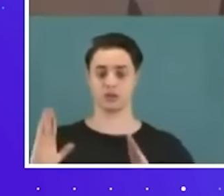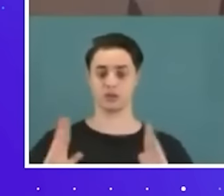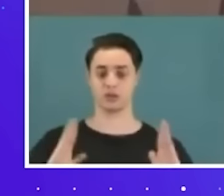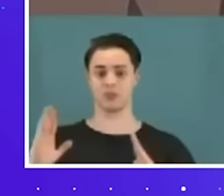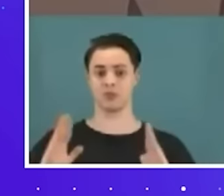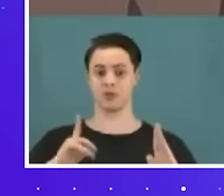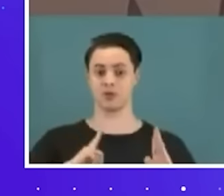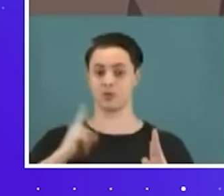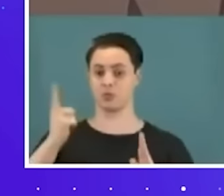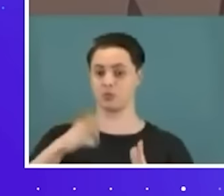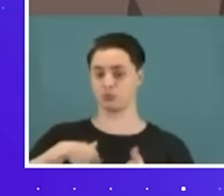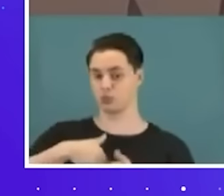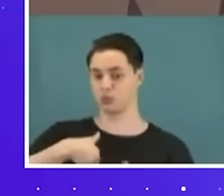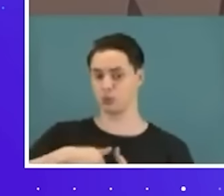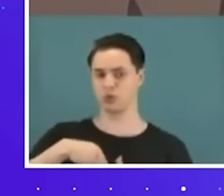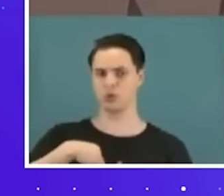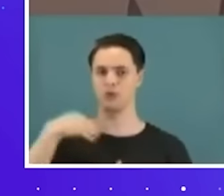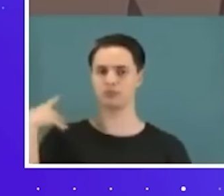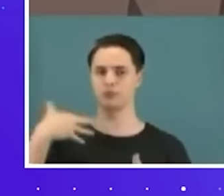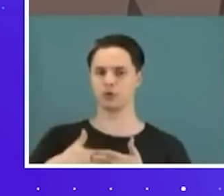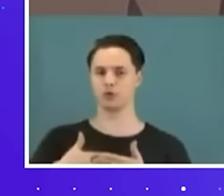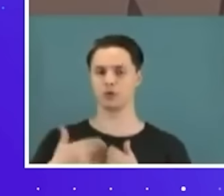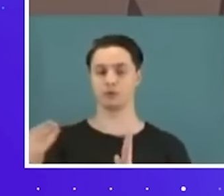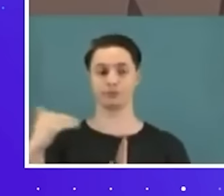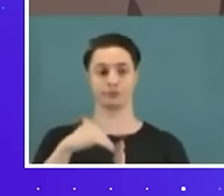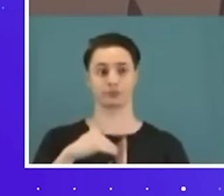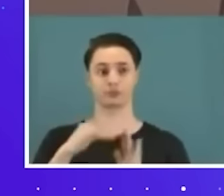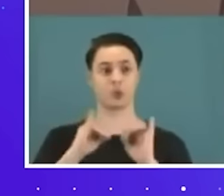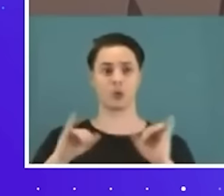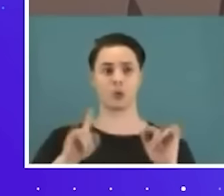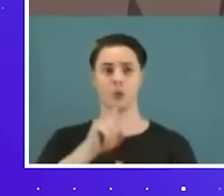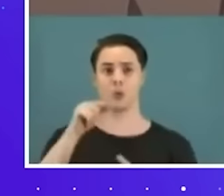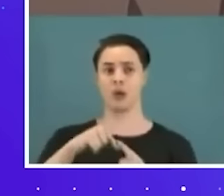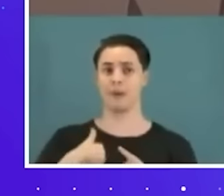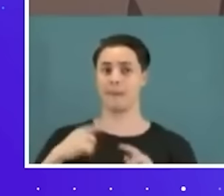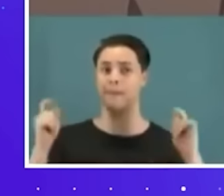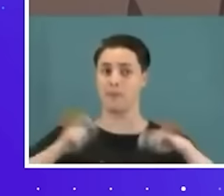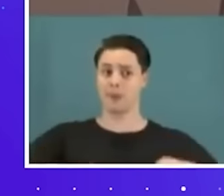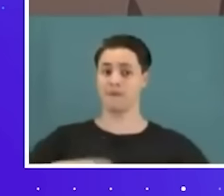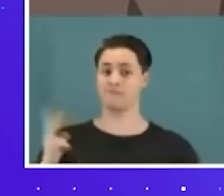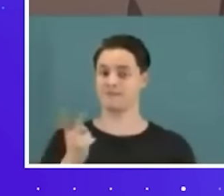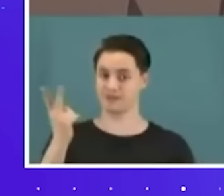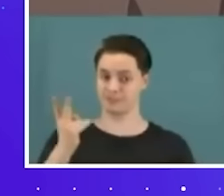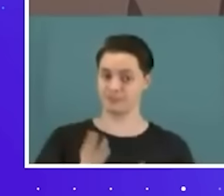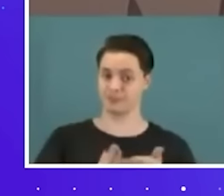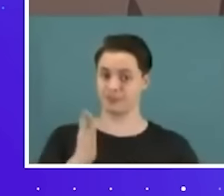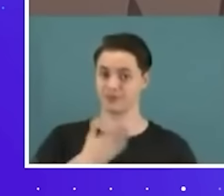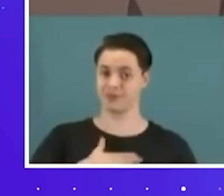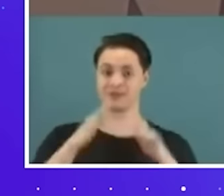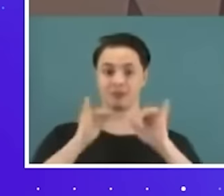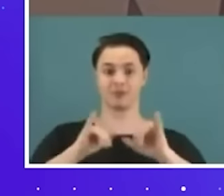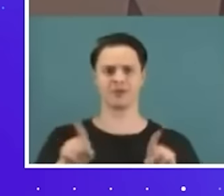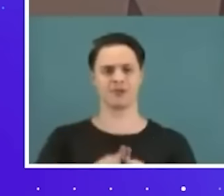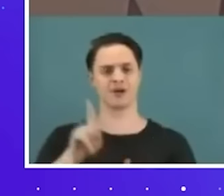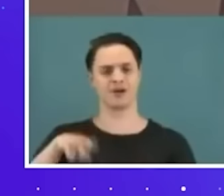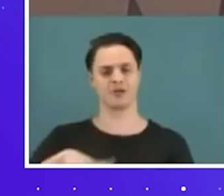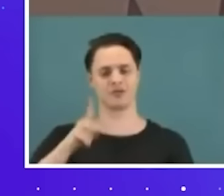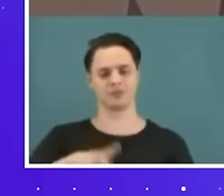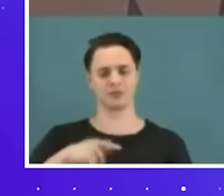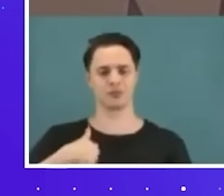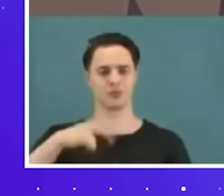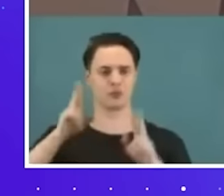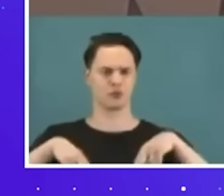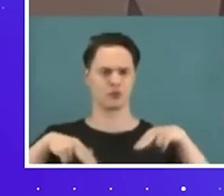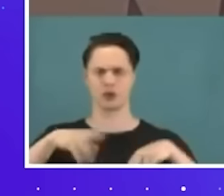a imagem dele e portanto tá feita a convocação para que o árbitro também participe né participe